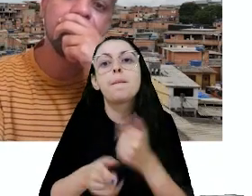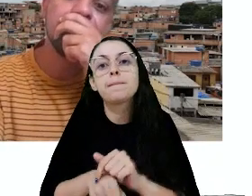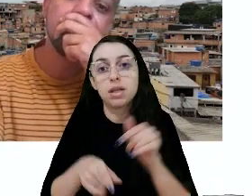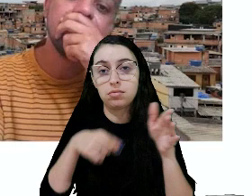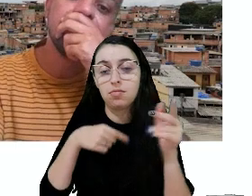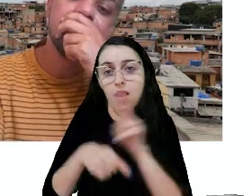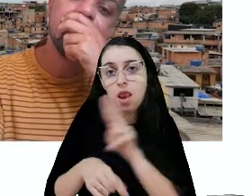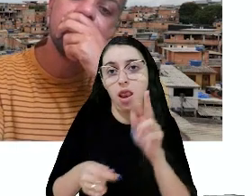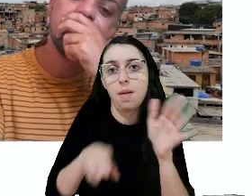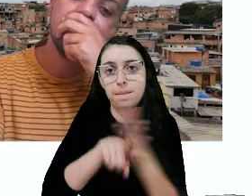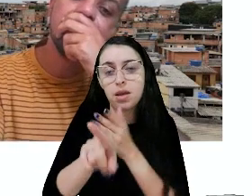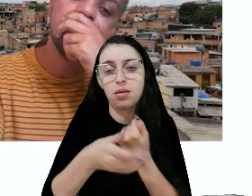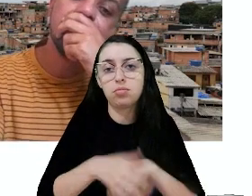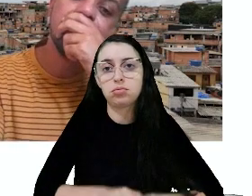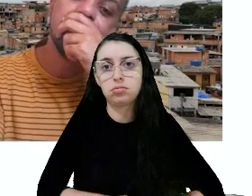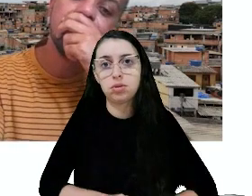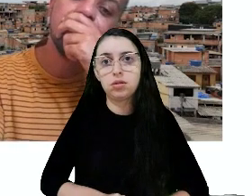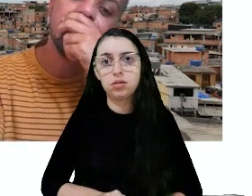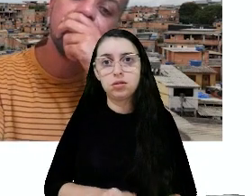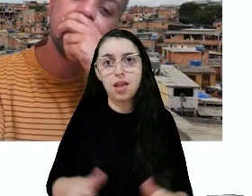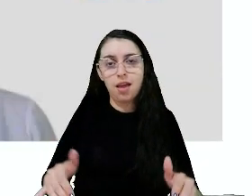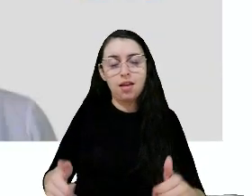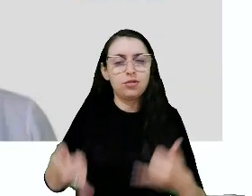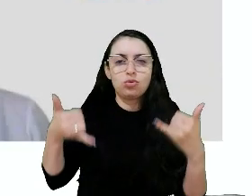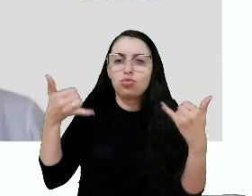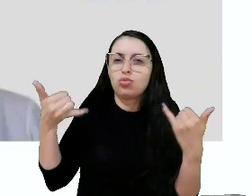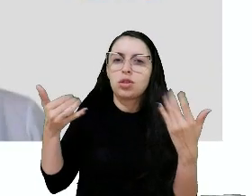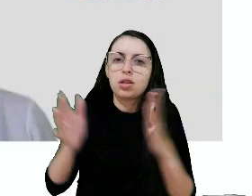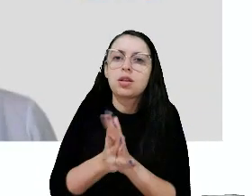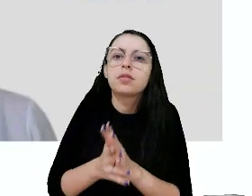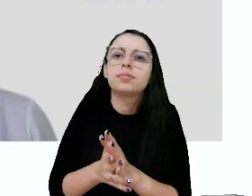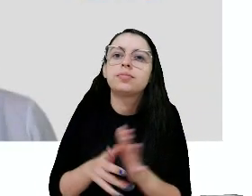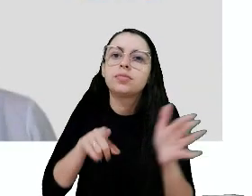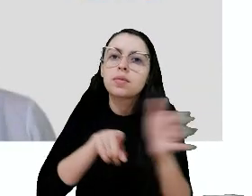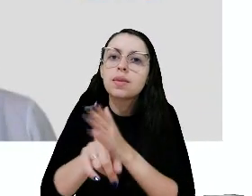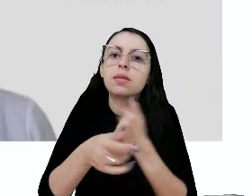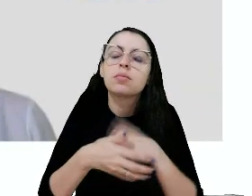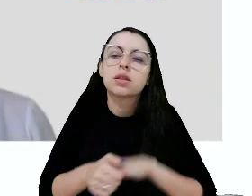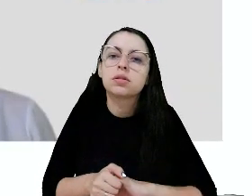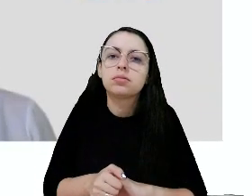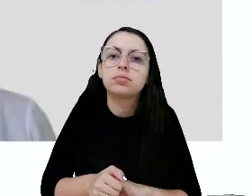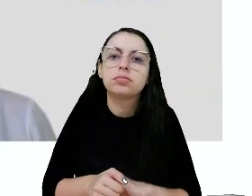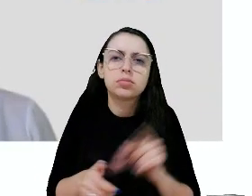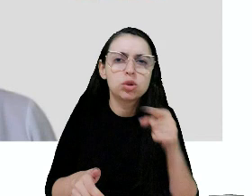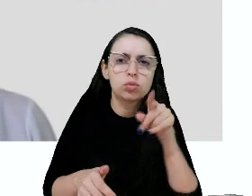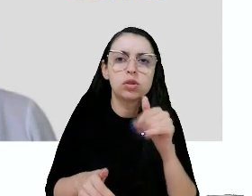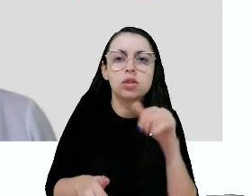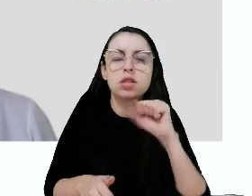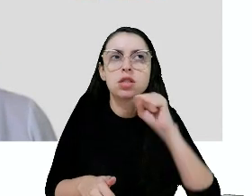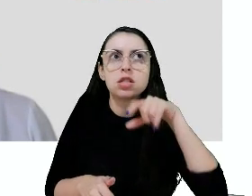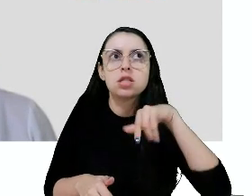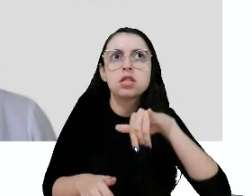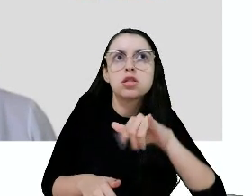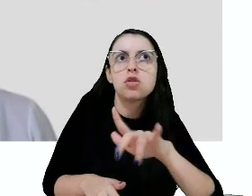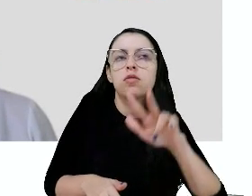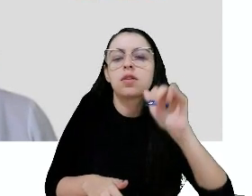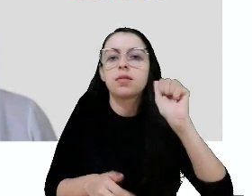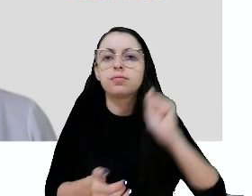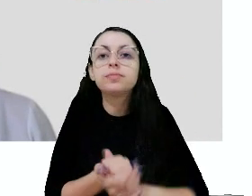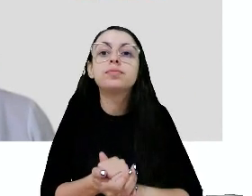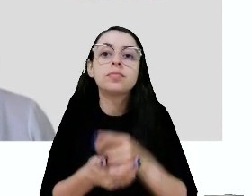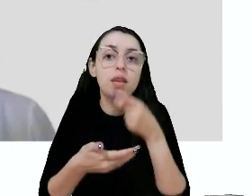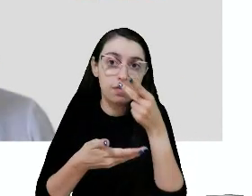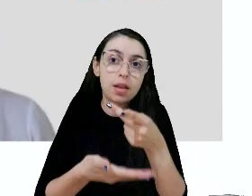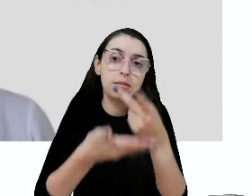ler a pergunta que, além dos elogios, a Fabiana Dalmas faz uma pergunta específica para a professora Silvia, e eu vou passar a palavra